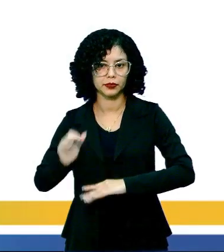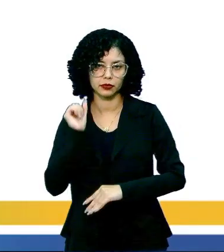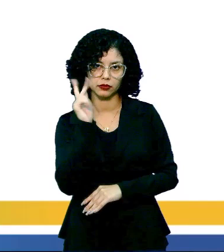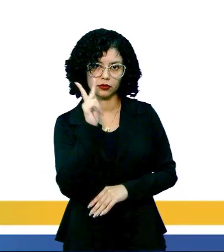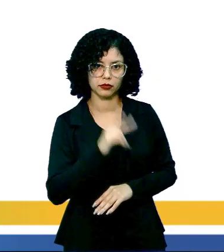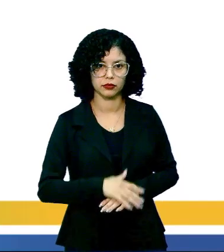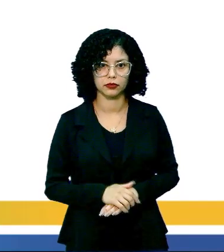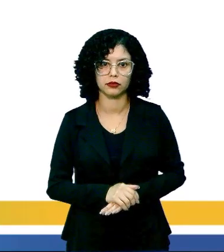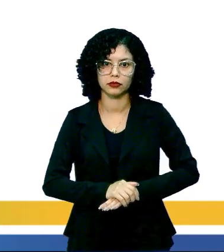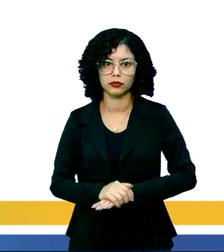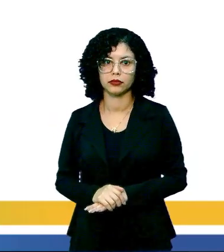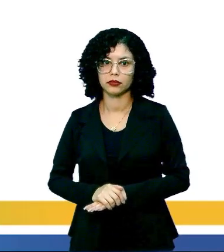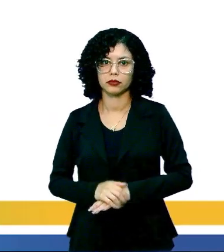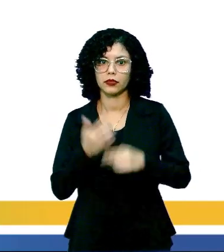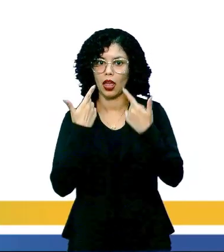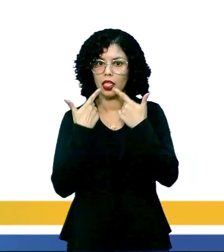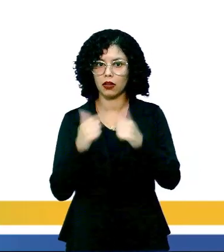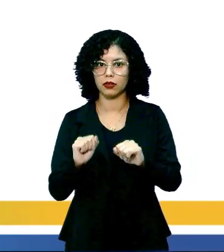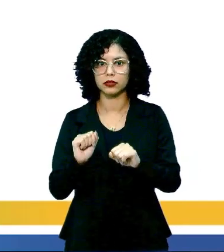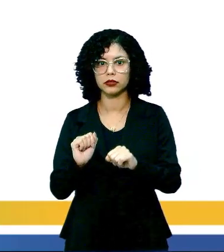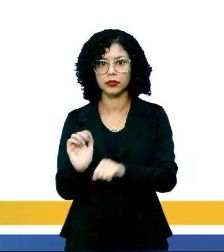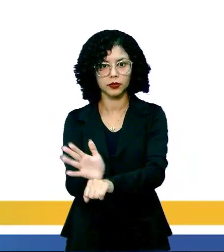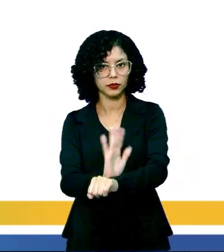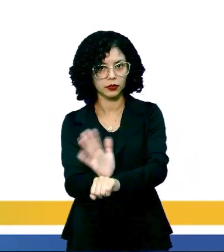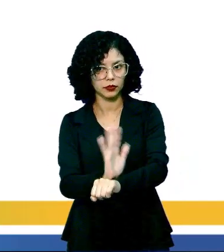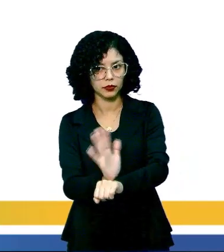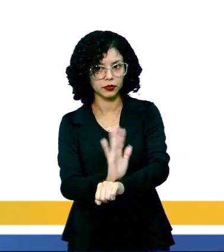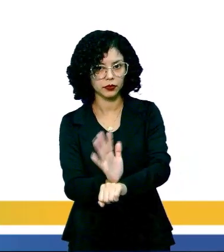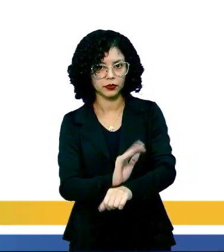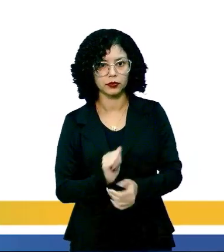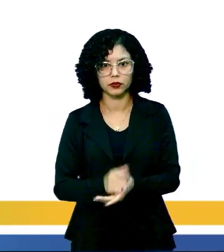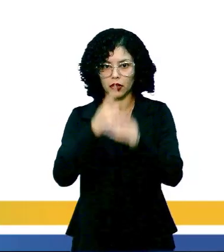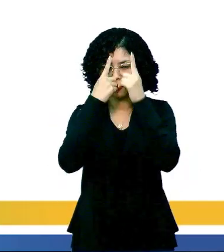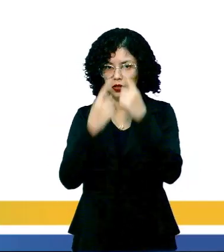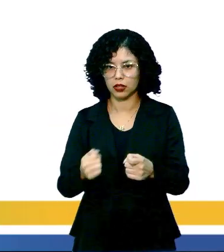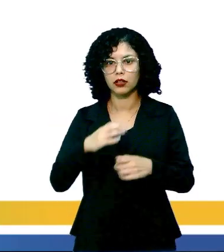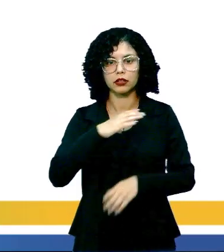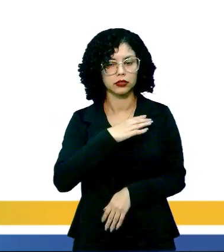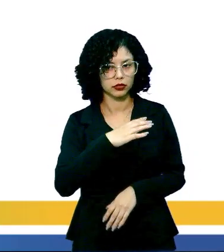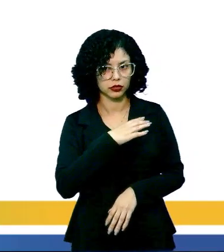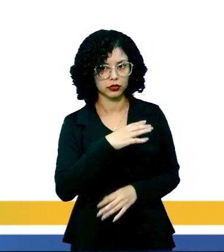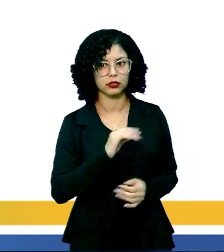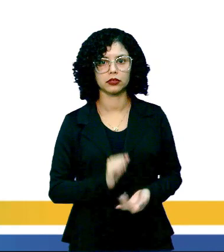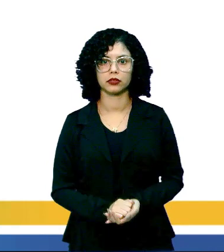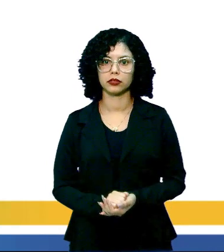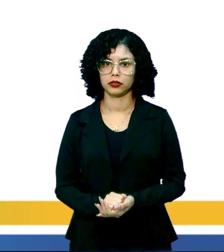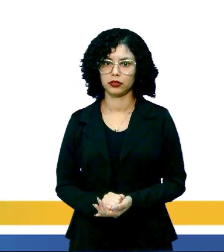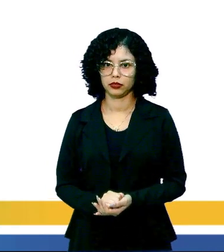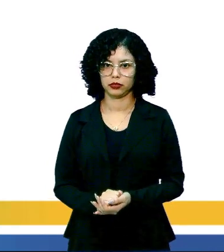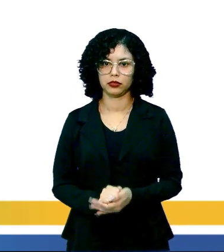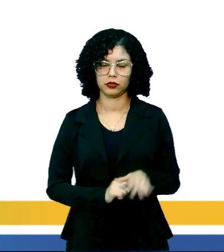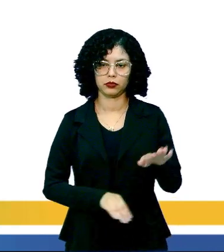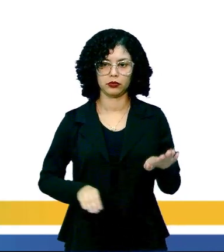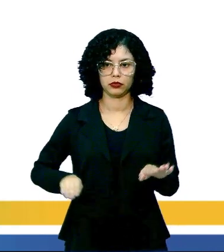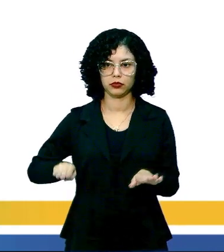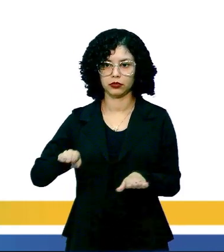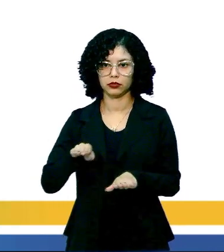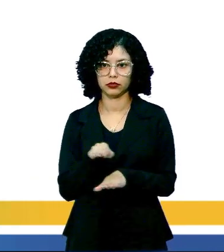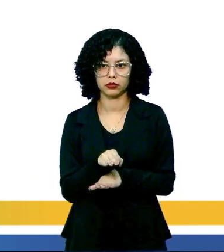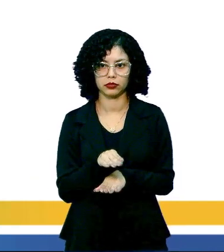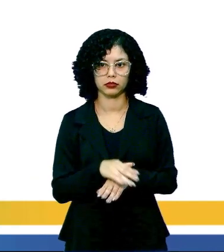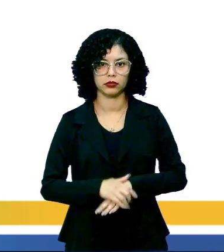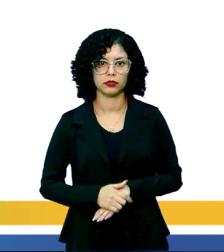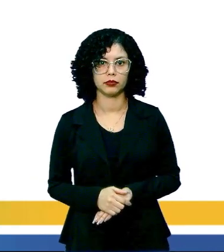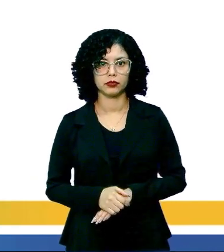tá? A gente tem a linguagem cinematográfica, a violência urbana é bastante retratada e a